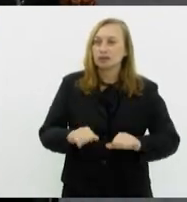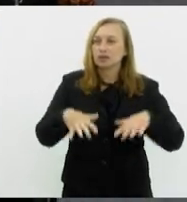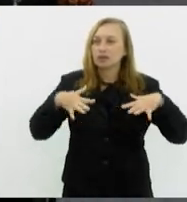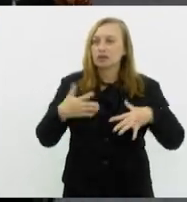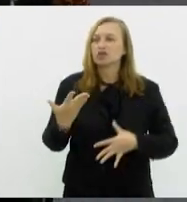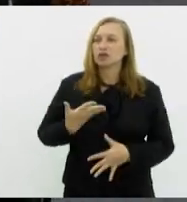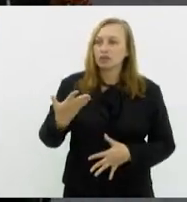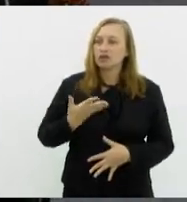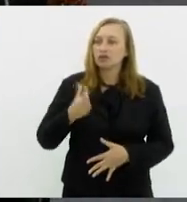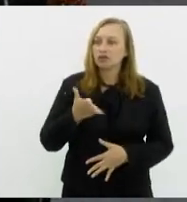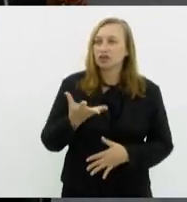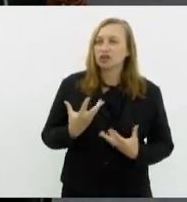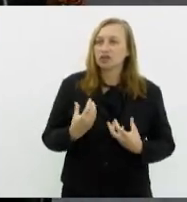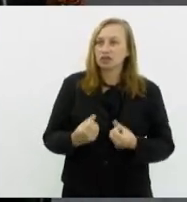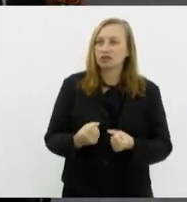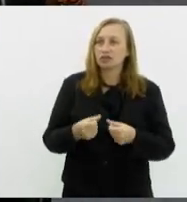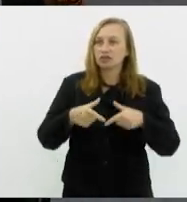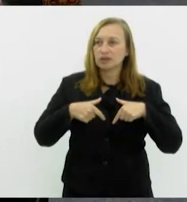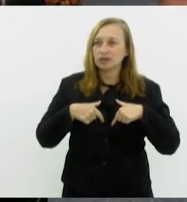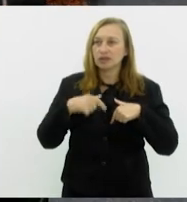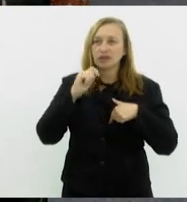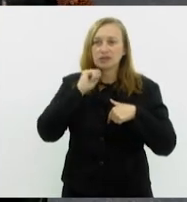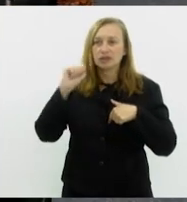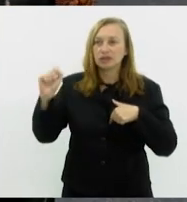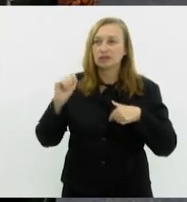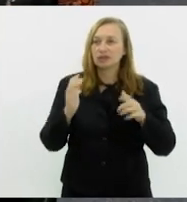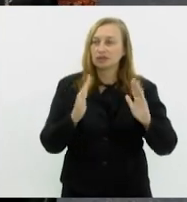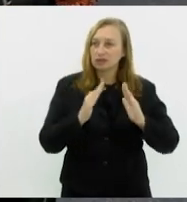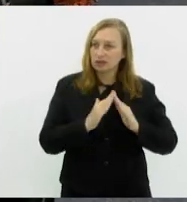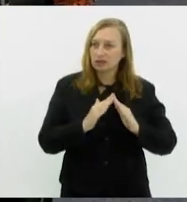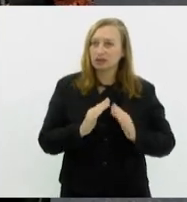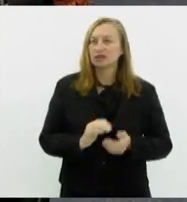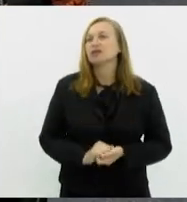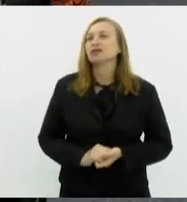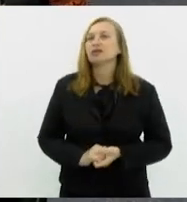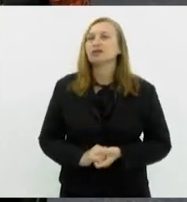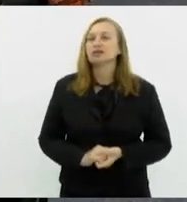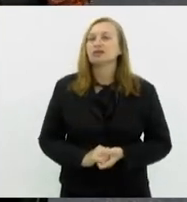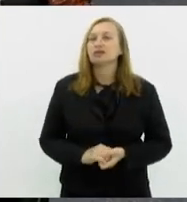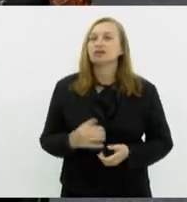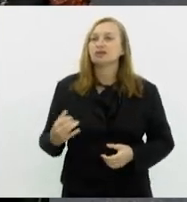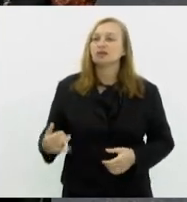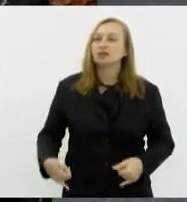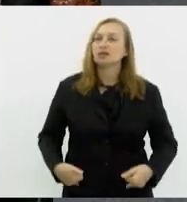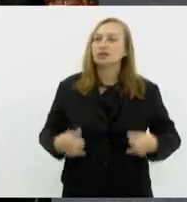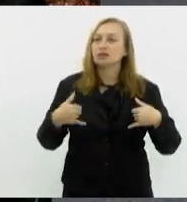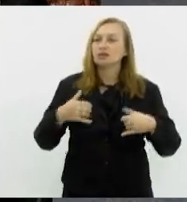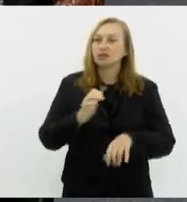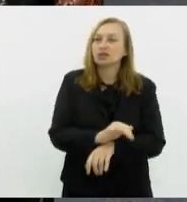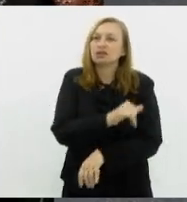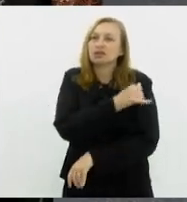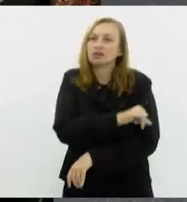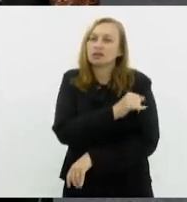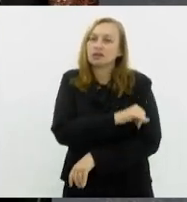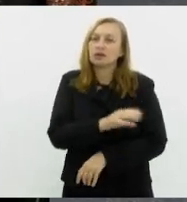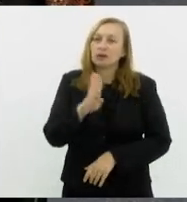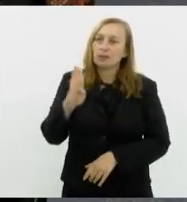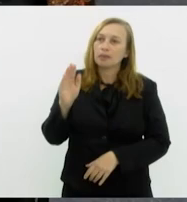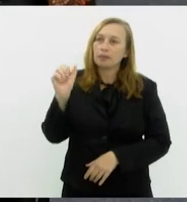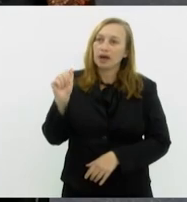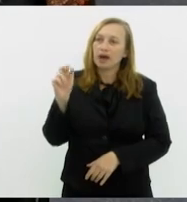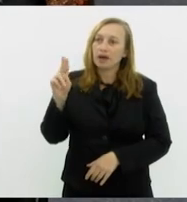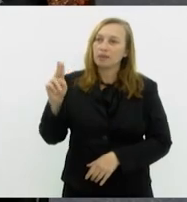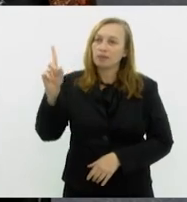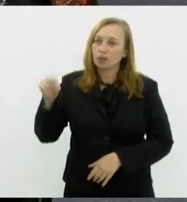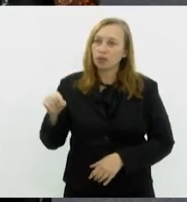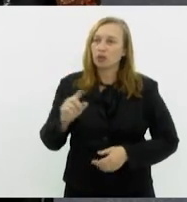já recebeu a medalha Tiradentes aqui nessa casa, nessa a maior honraria do Estado do Rio de Janeiro, companheiro Babu